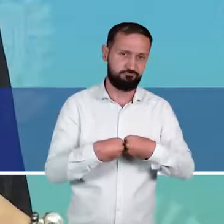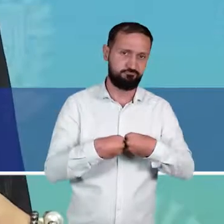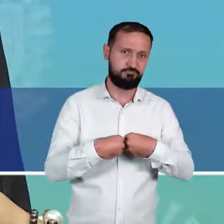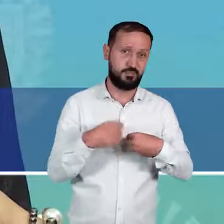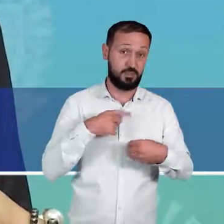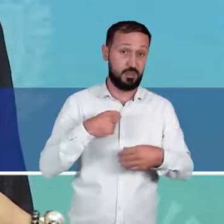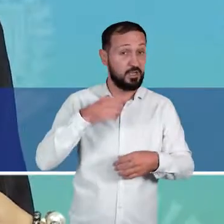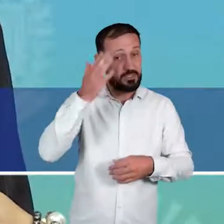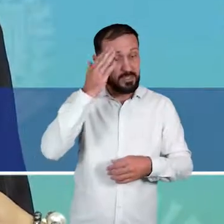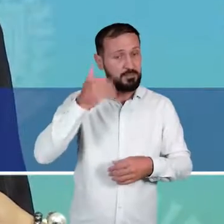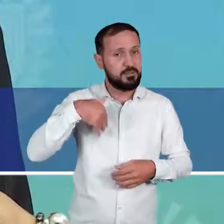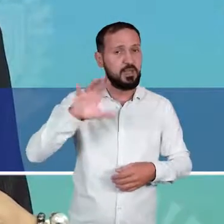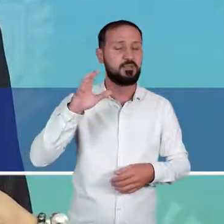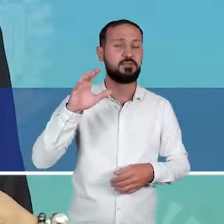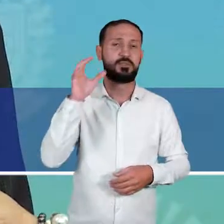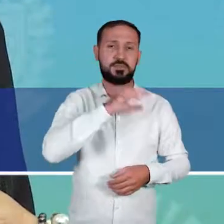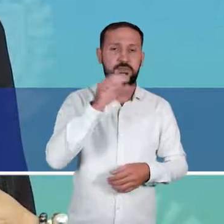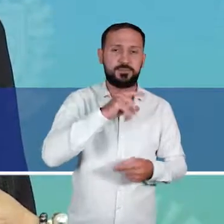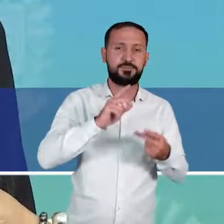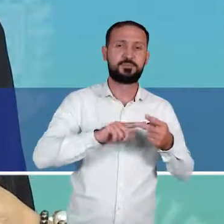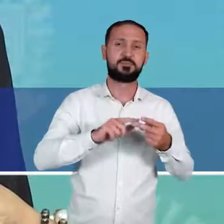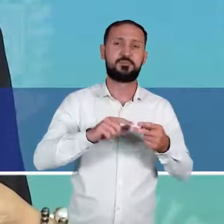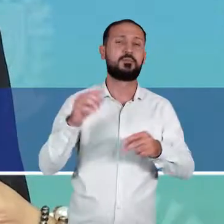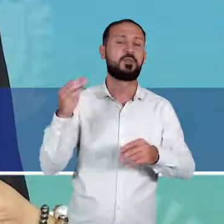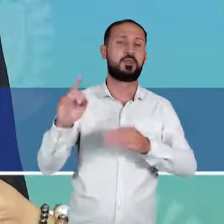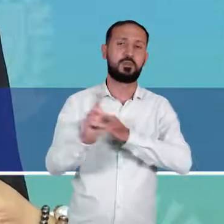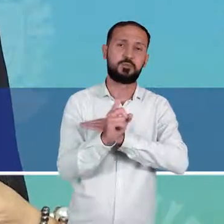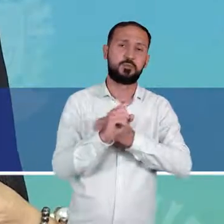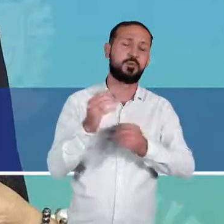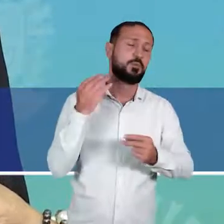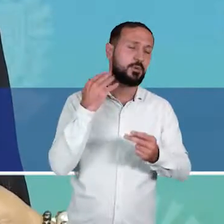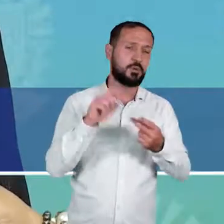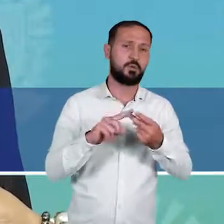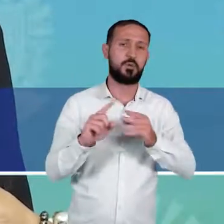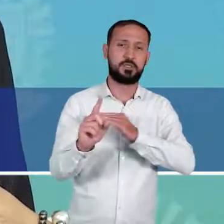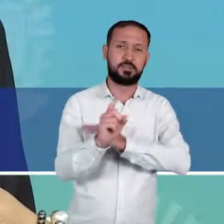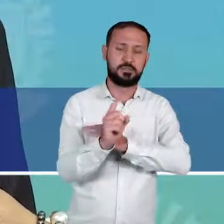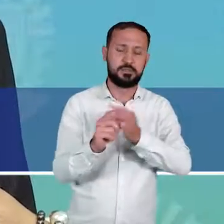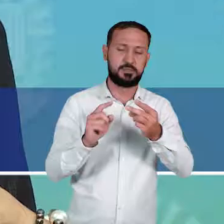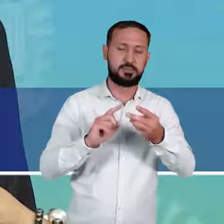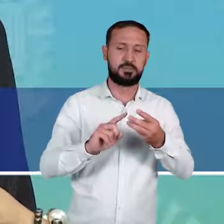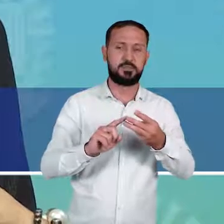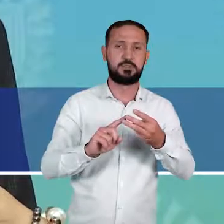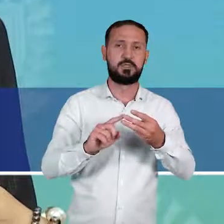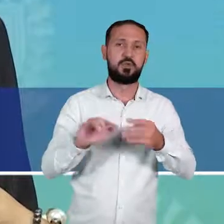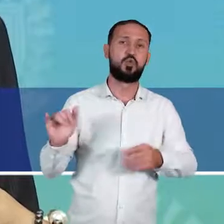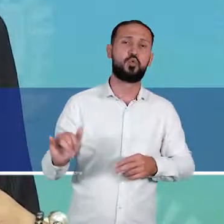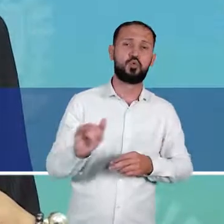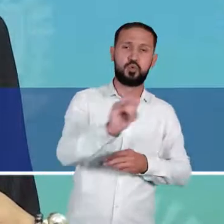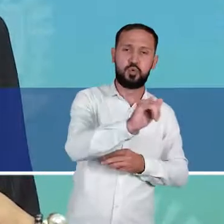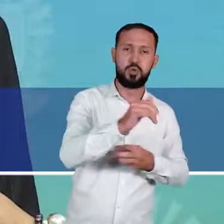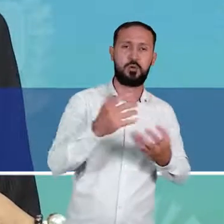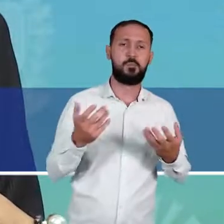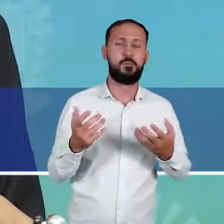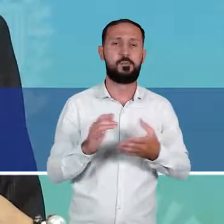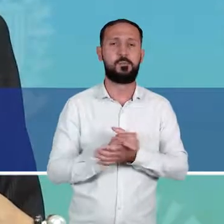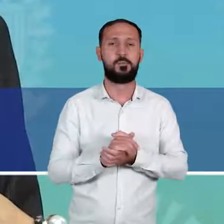que têm prioridades em bancos, no atendimento de bancos, tem prioridade junto às companhias